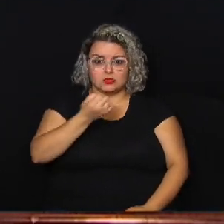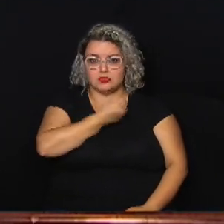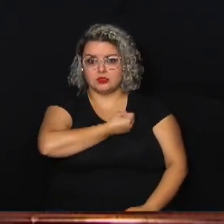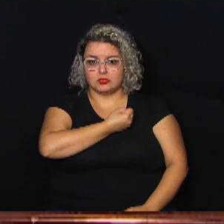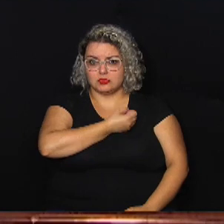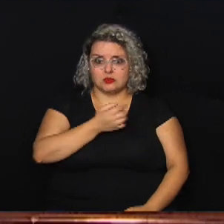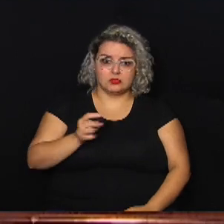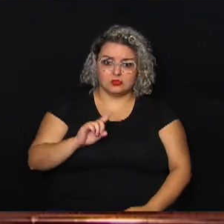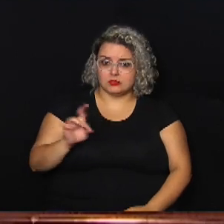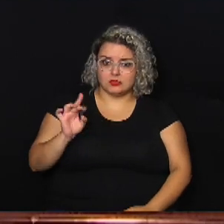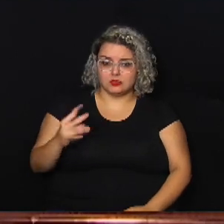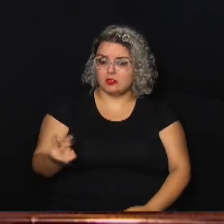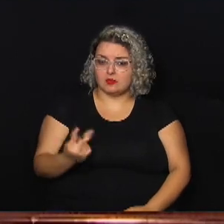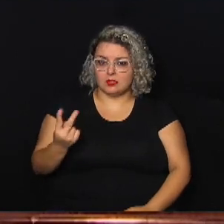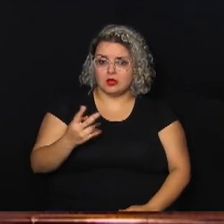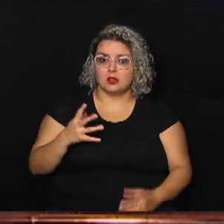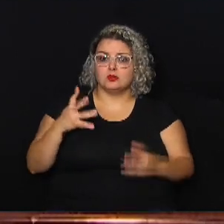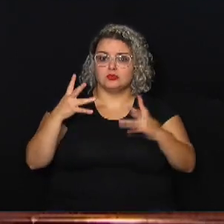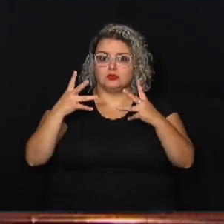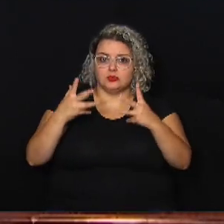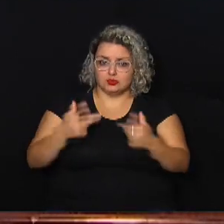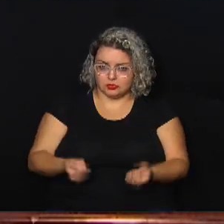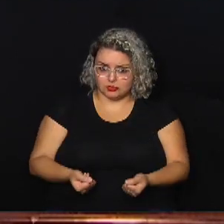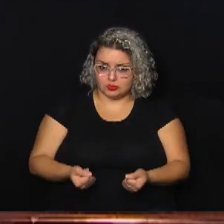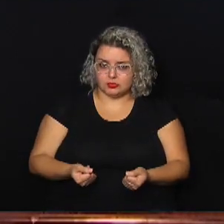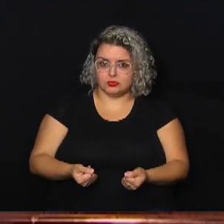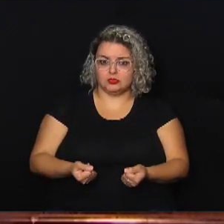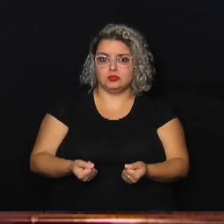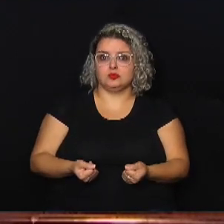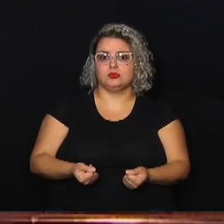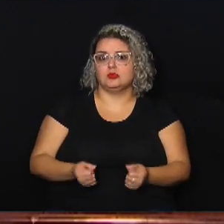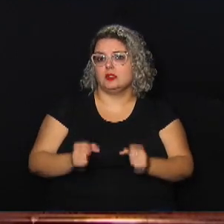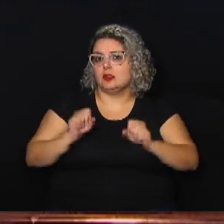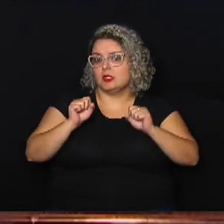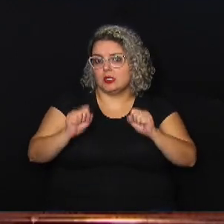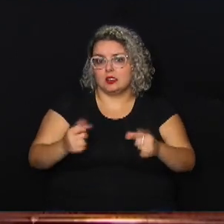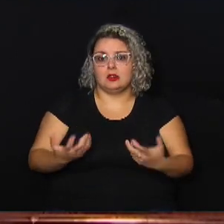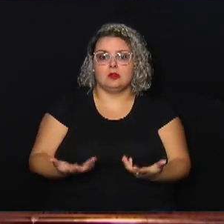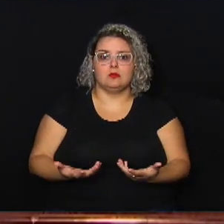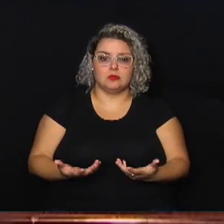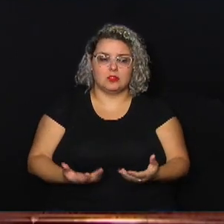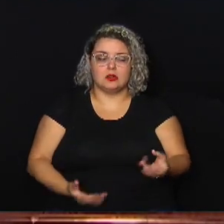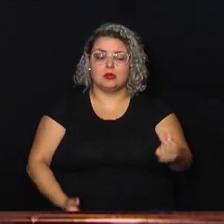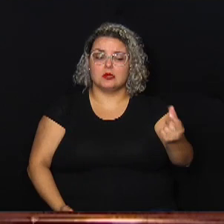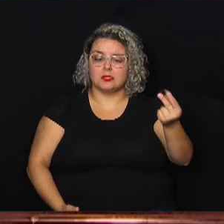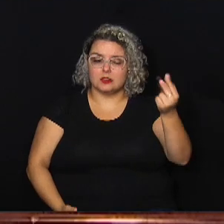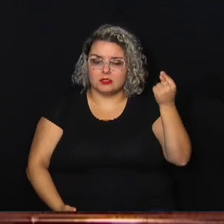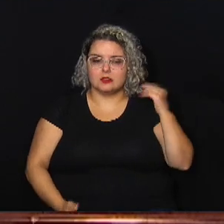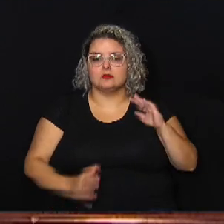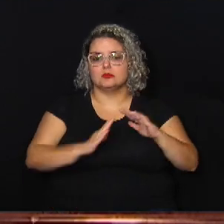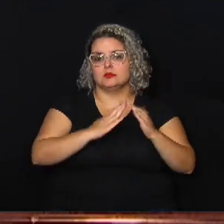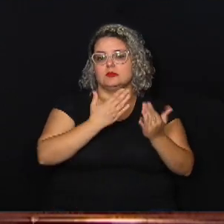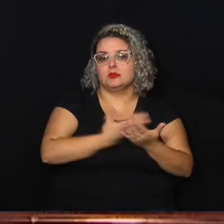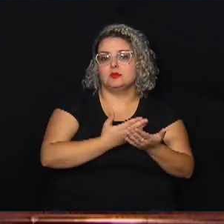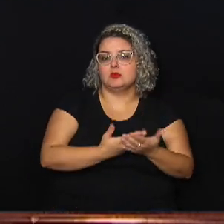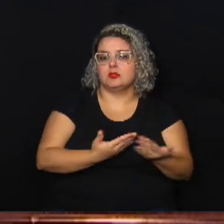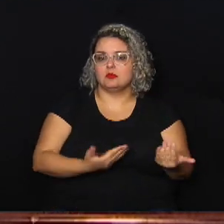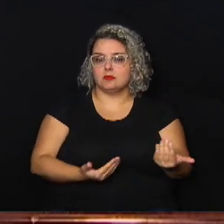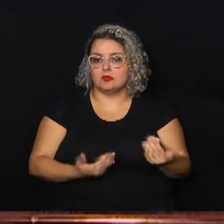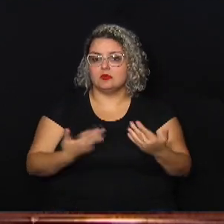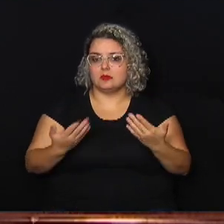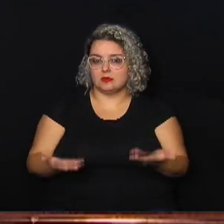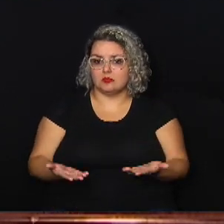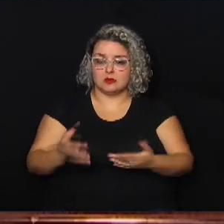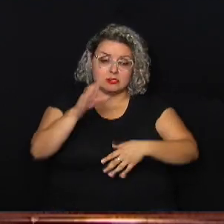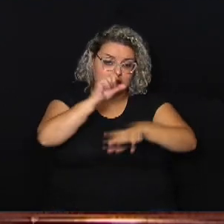são só valores, toda essa questão aí de que você pode pegar lá desde a época da escola, mais jovem, você vai